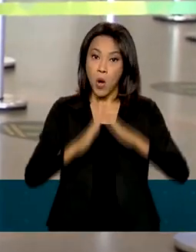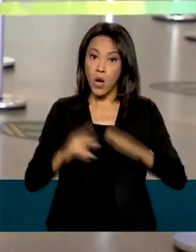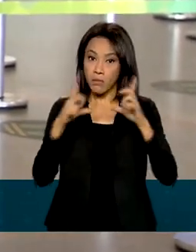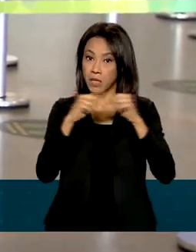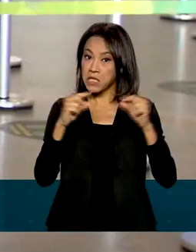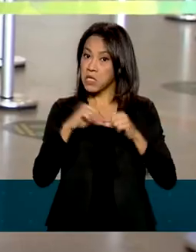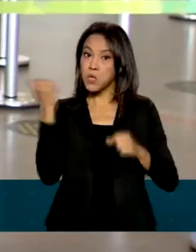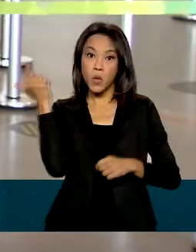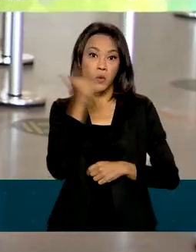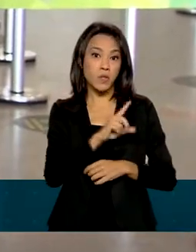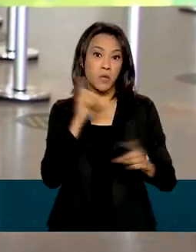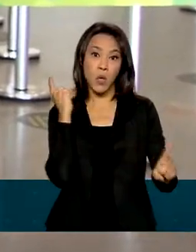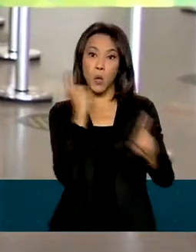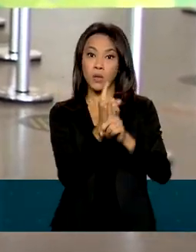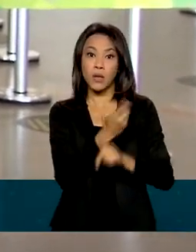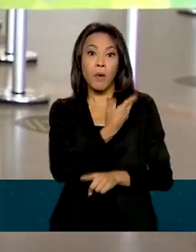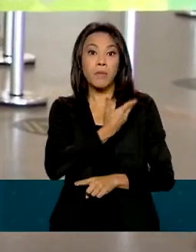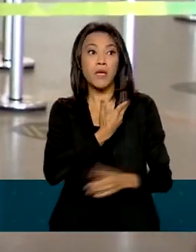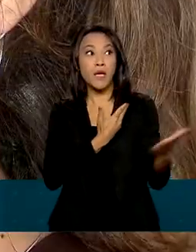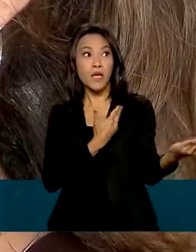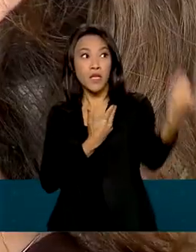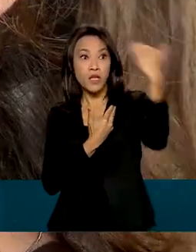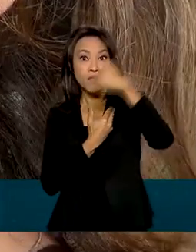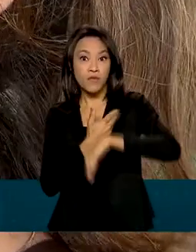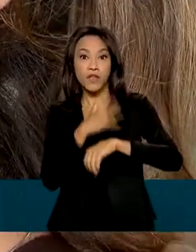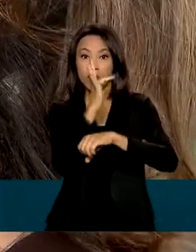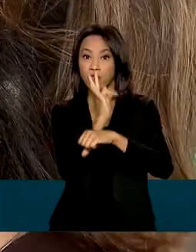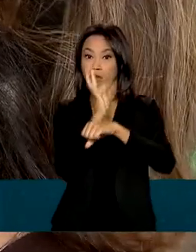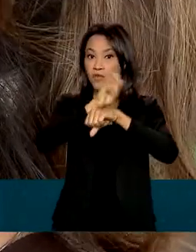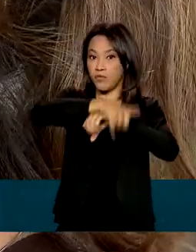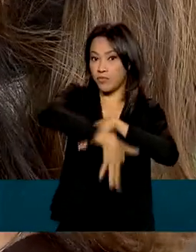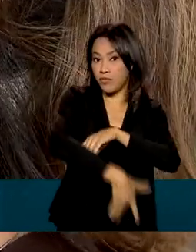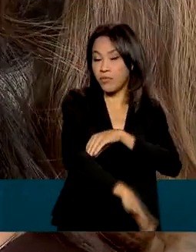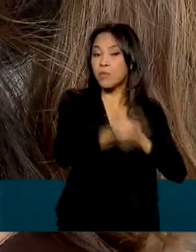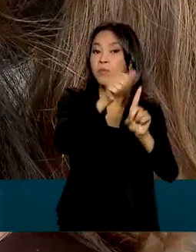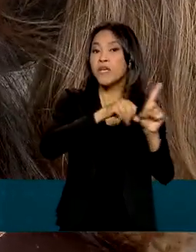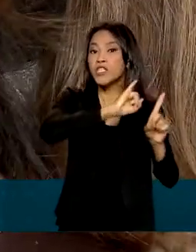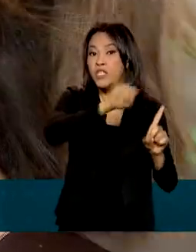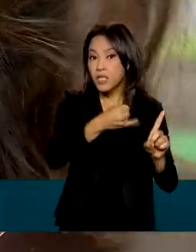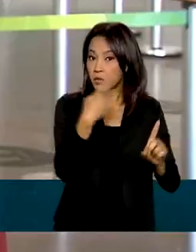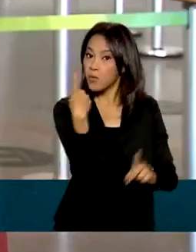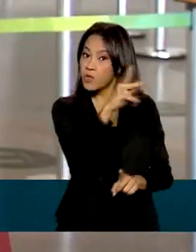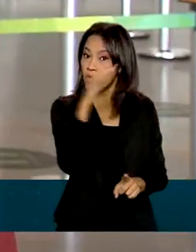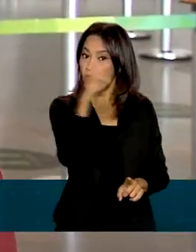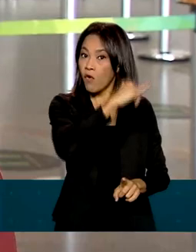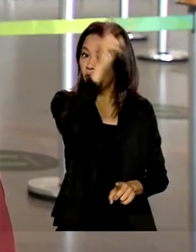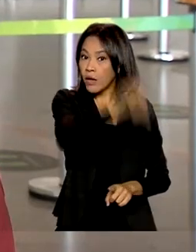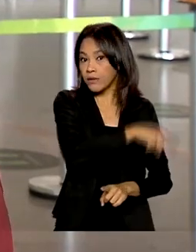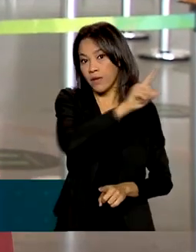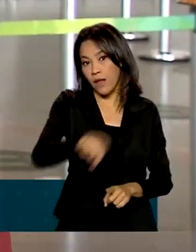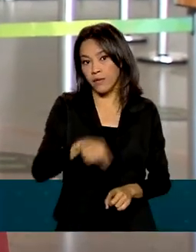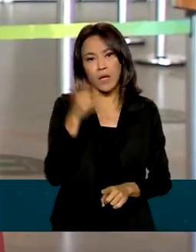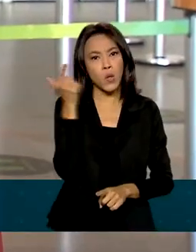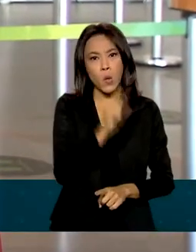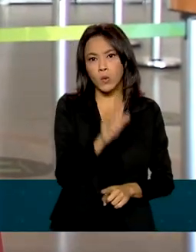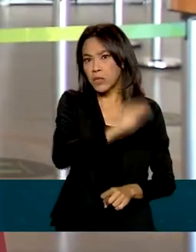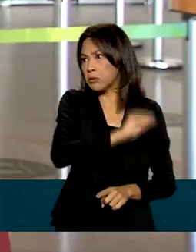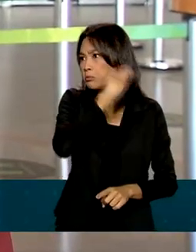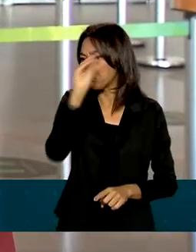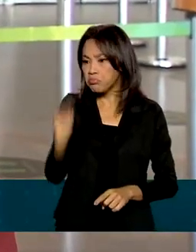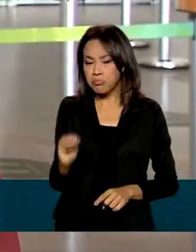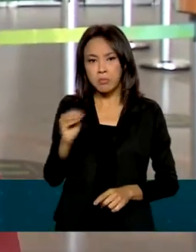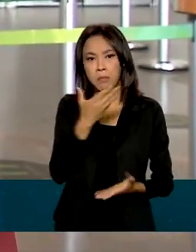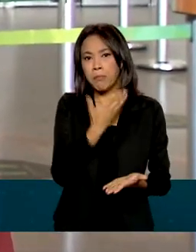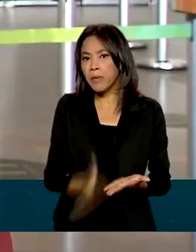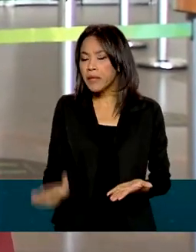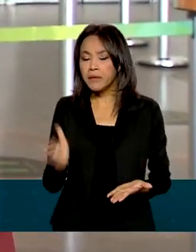conseguiu encontrar uma amiga que viria de Foz do Iguaçu em janeiro, depois que o voo dela foi cancelado. Ela não conseguiu reagendar, ela perdeu aí as diárias